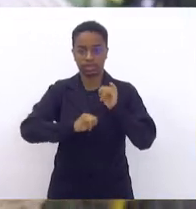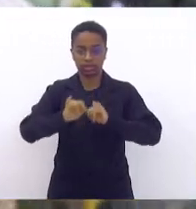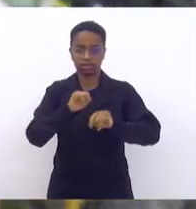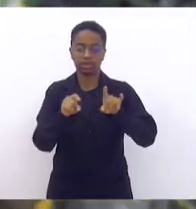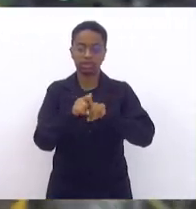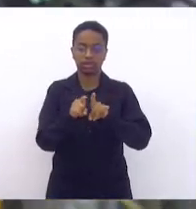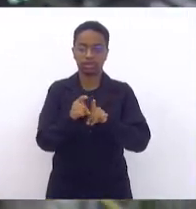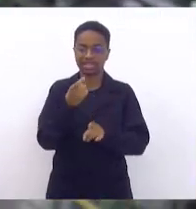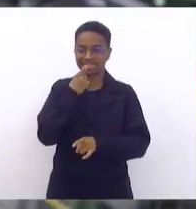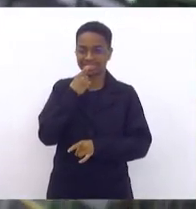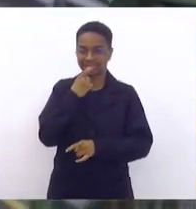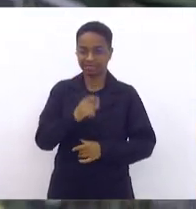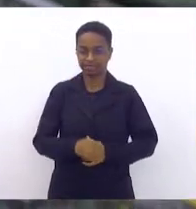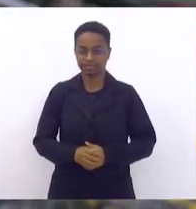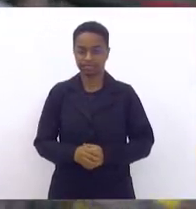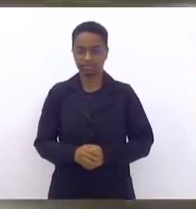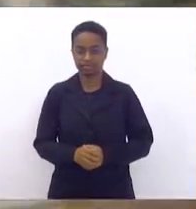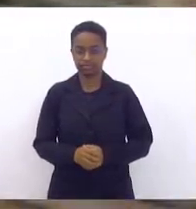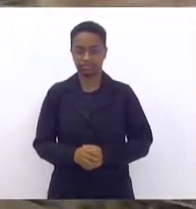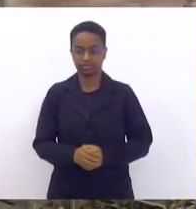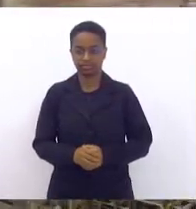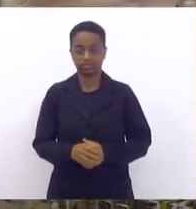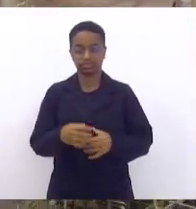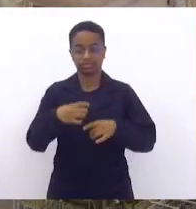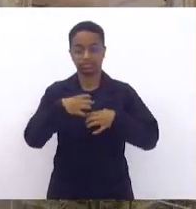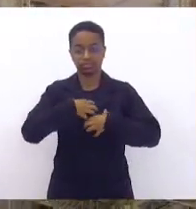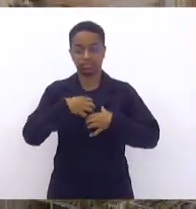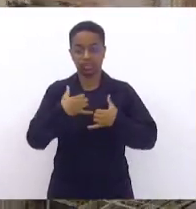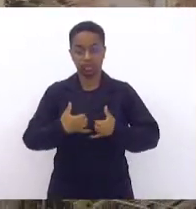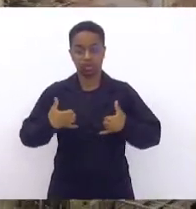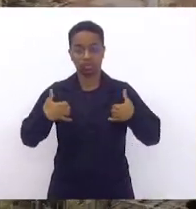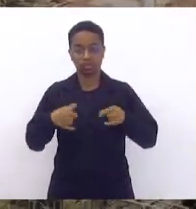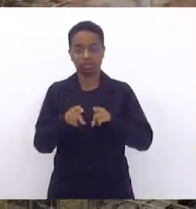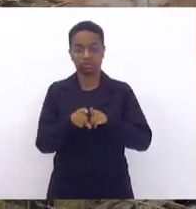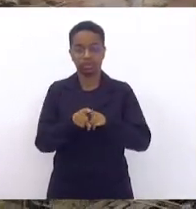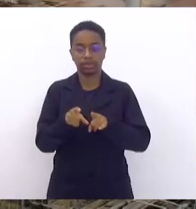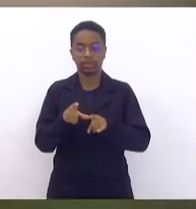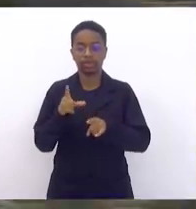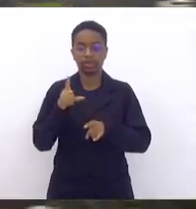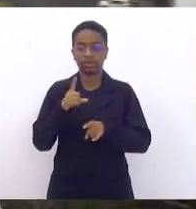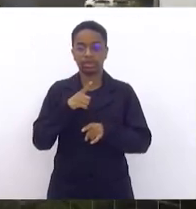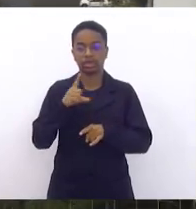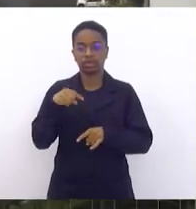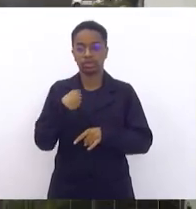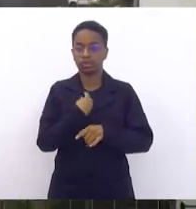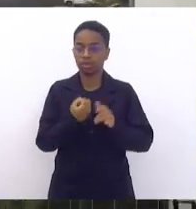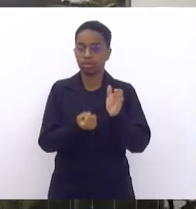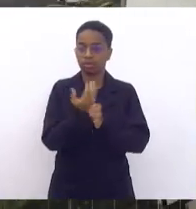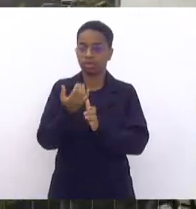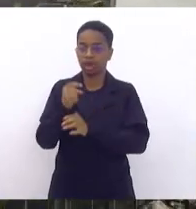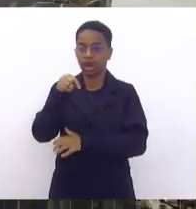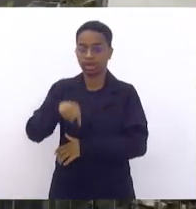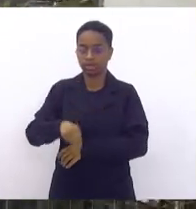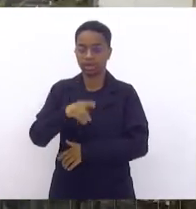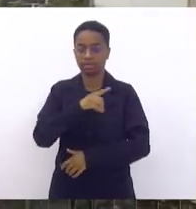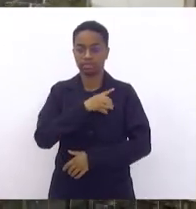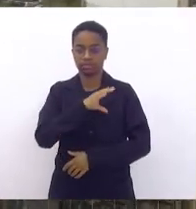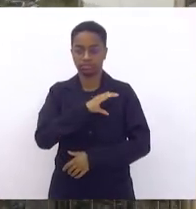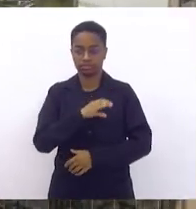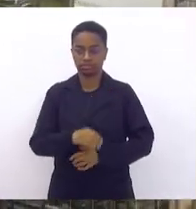plástico e muito orgulho de termos uma importante parte da nossa produção aqui em Duque de